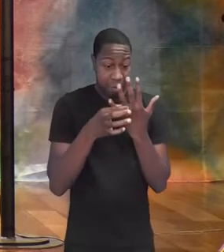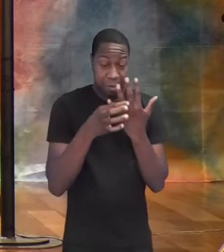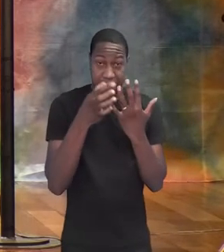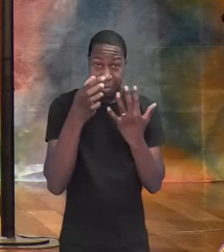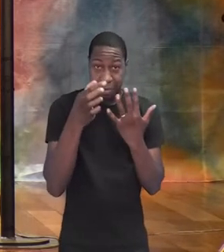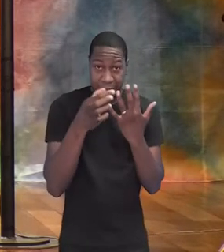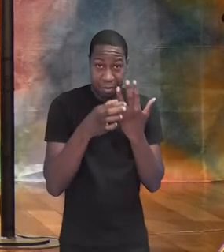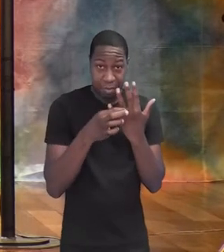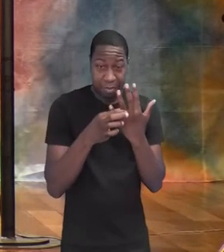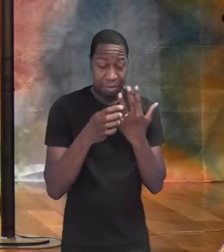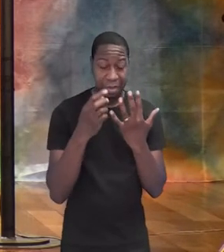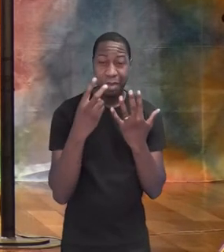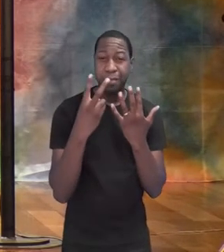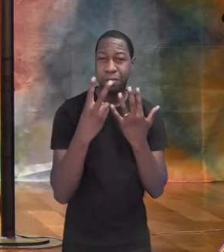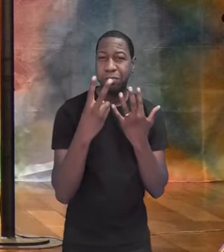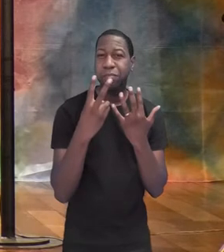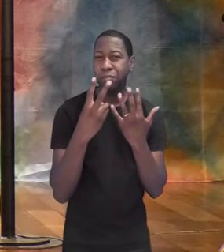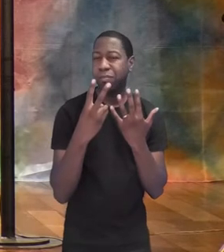dedo.